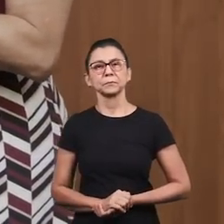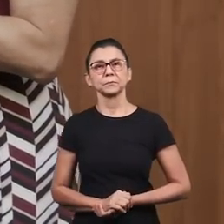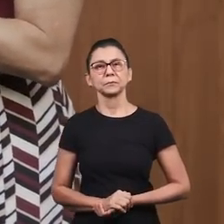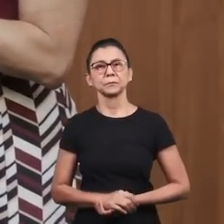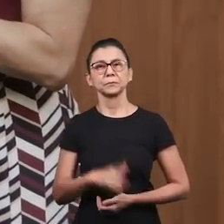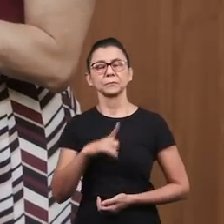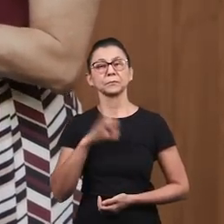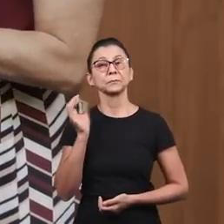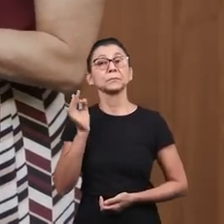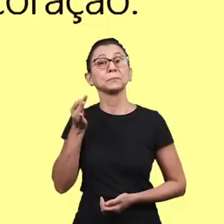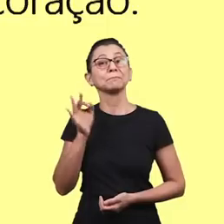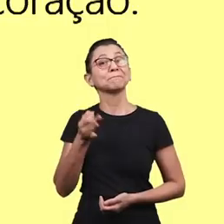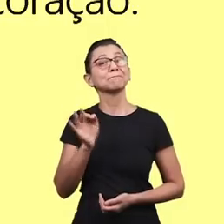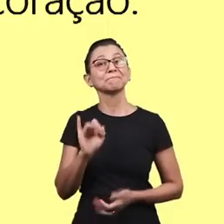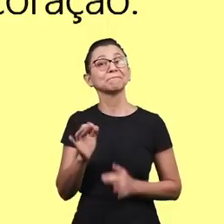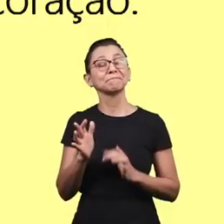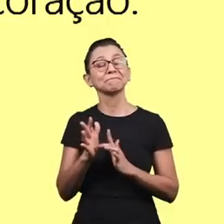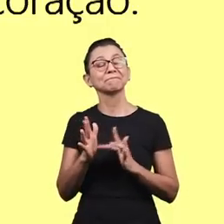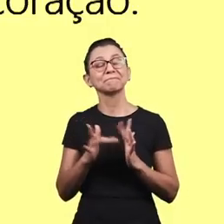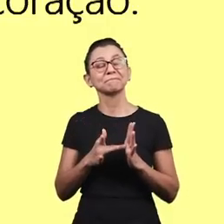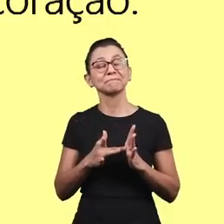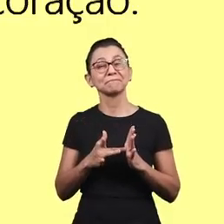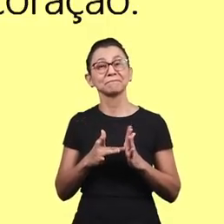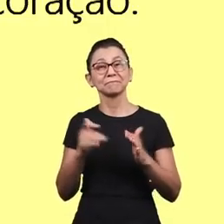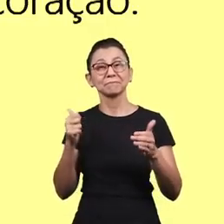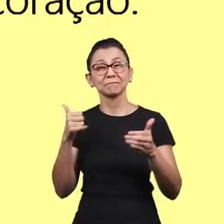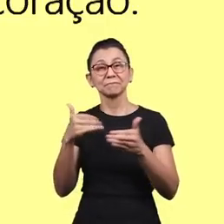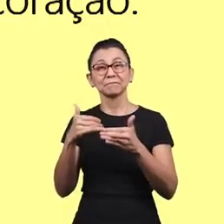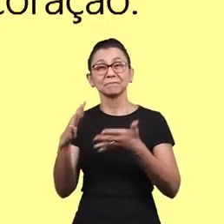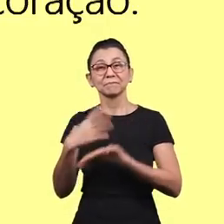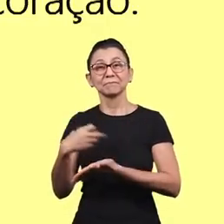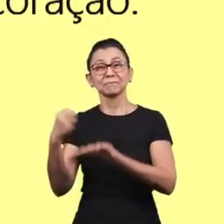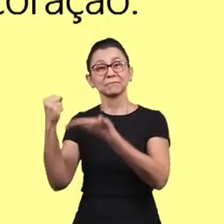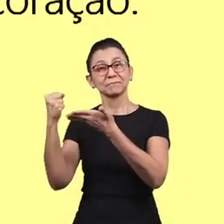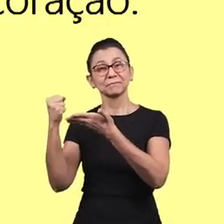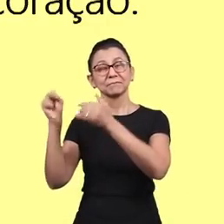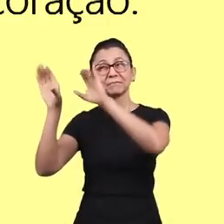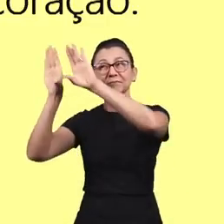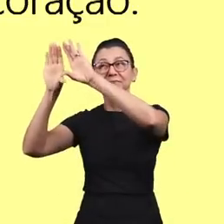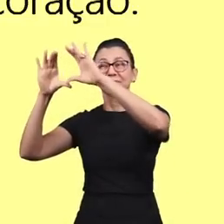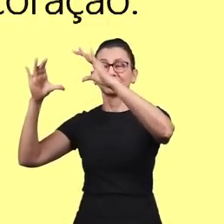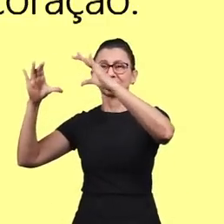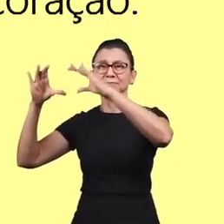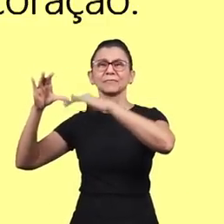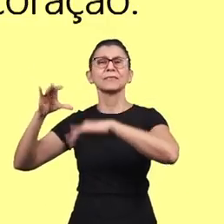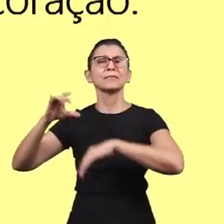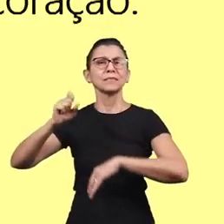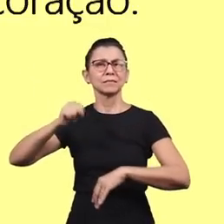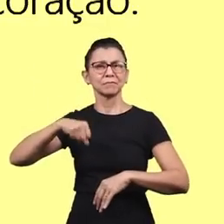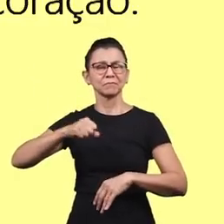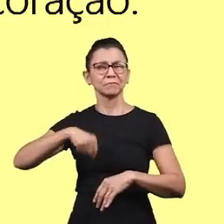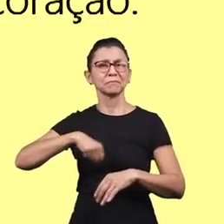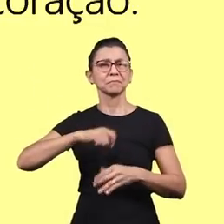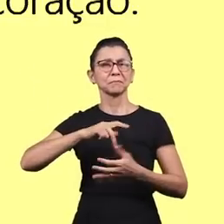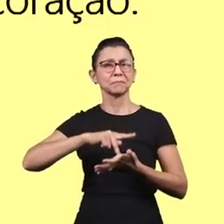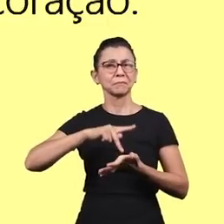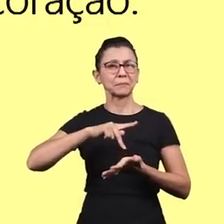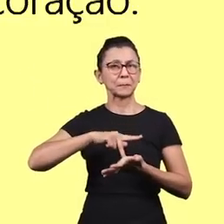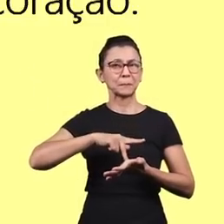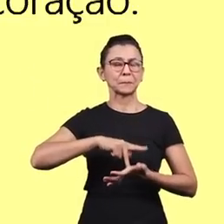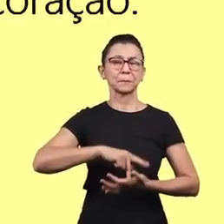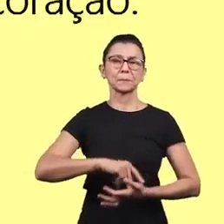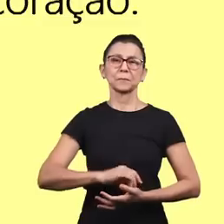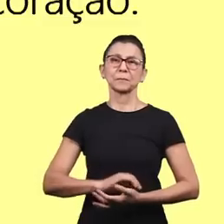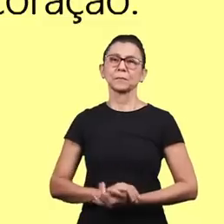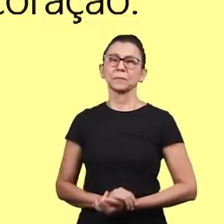fé, temos a certeza que Jesus em breve nos levará para o céu. E o Senhor, quando